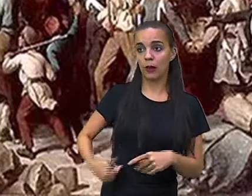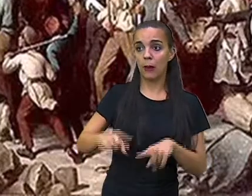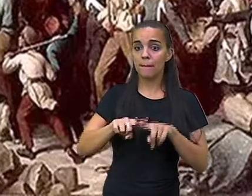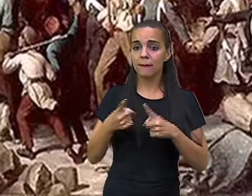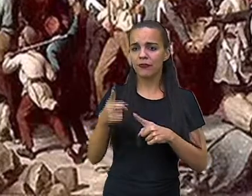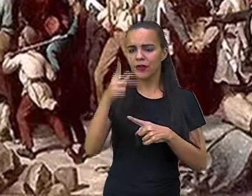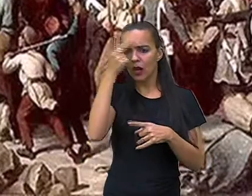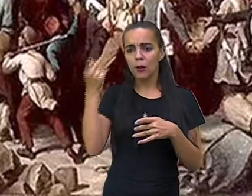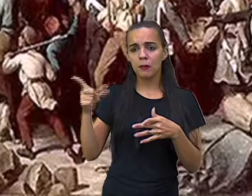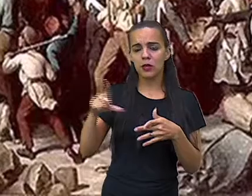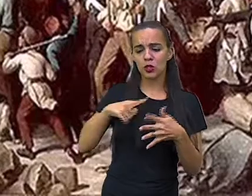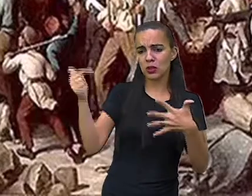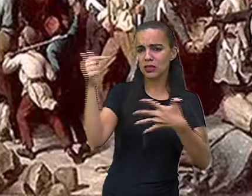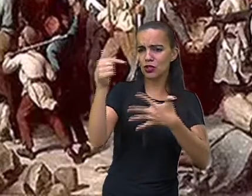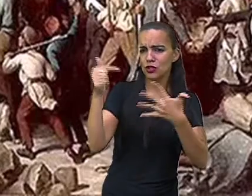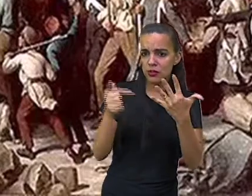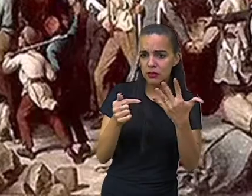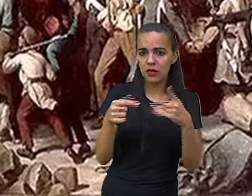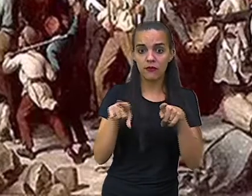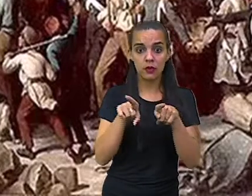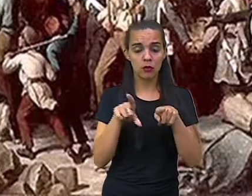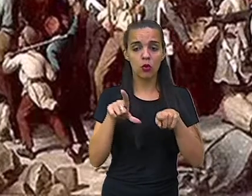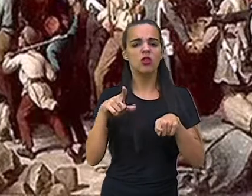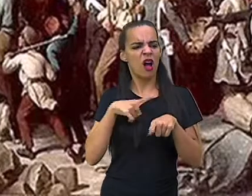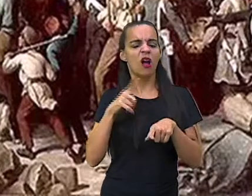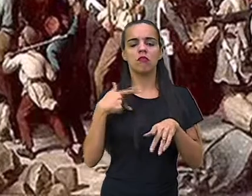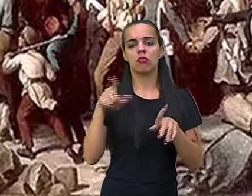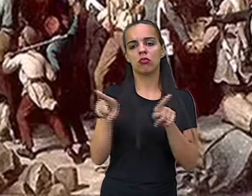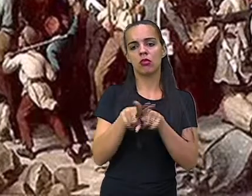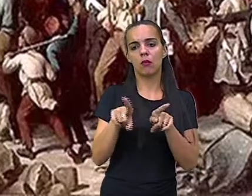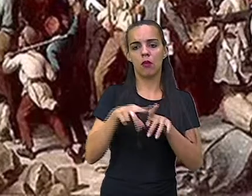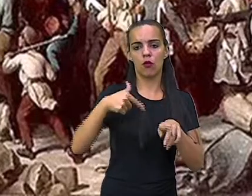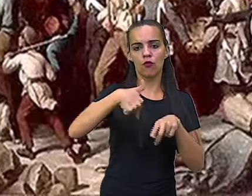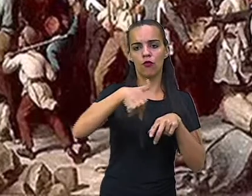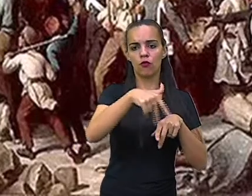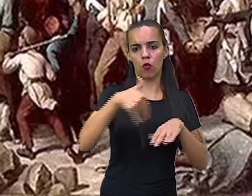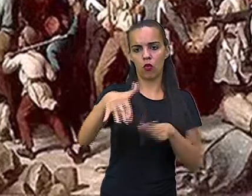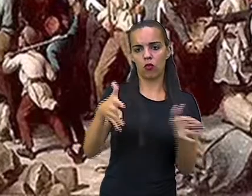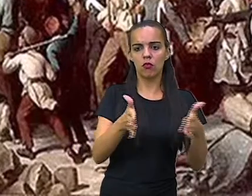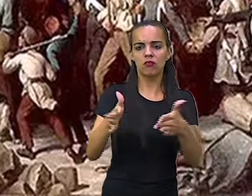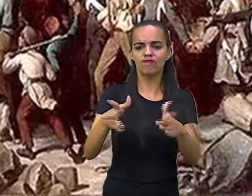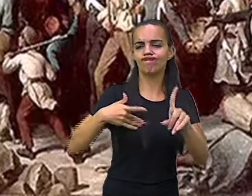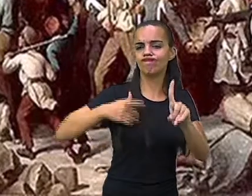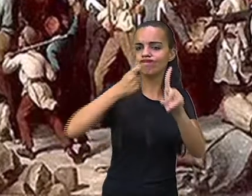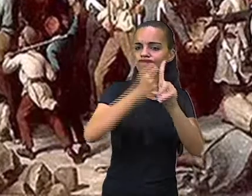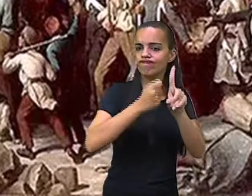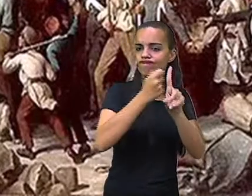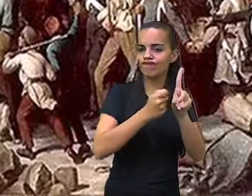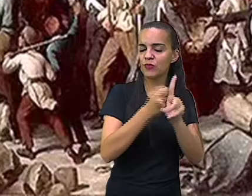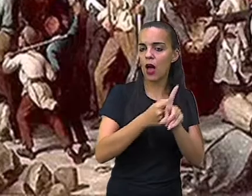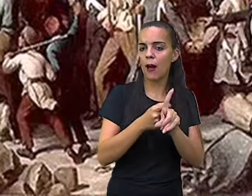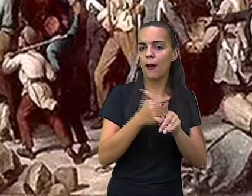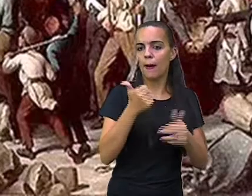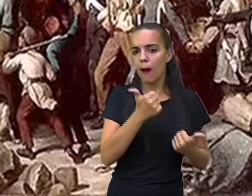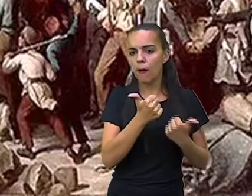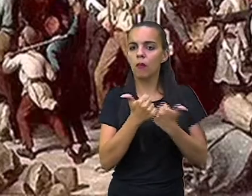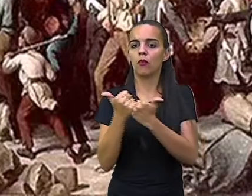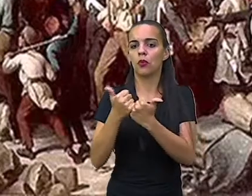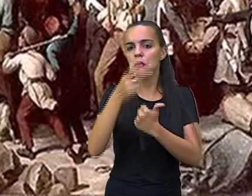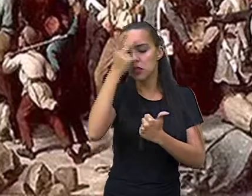beneficiado até então, também se voltou contra o governo de Luiz Felipe, que acabou largando o trono